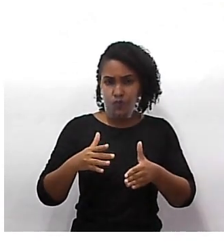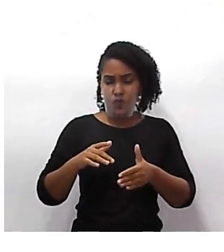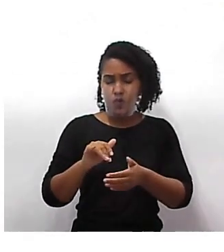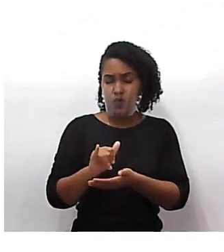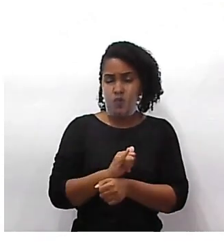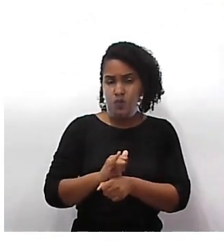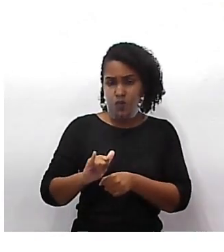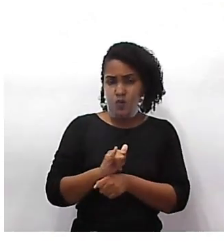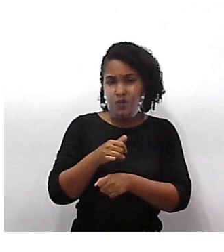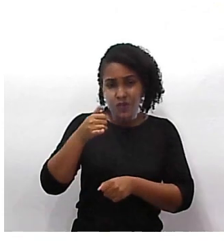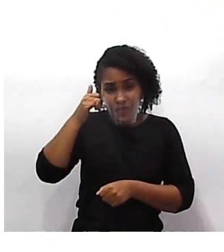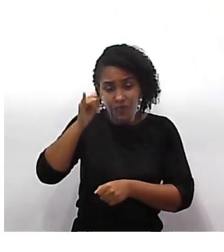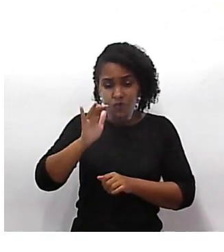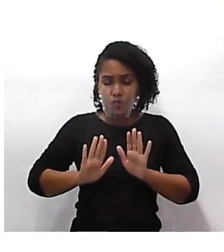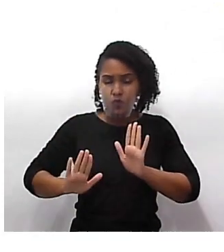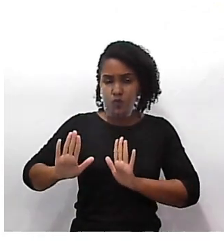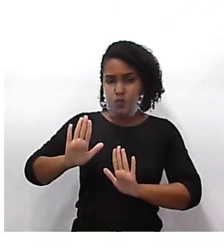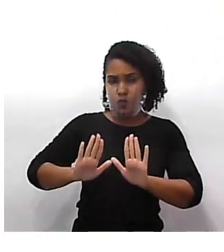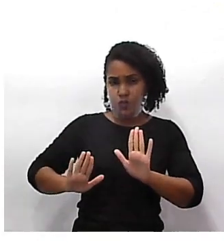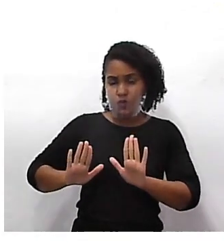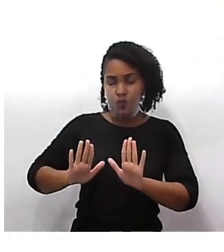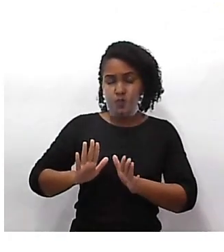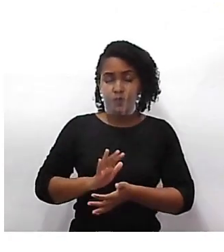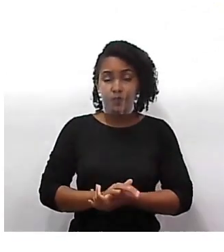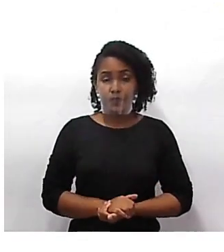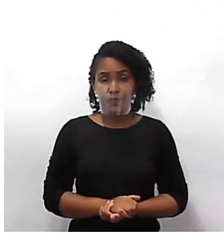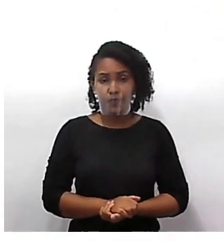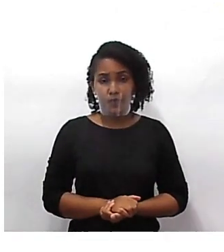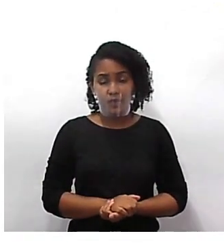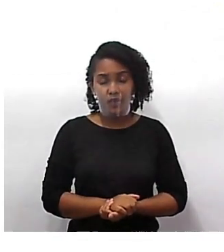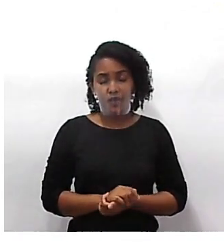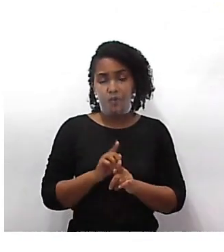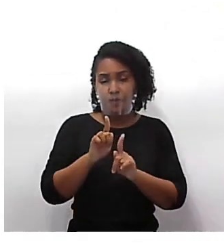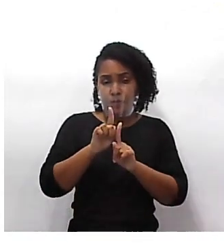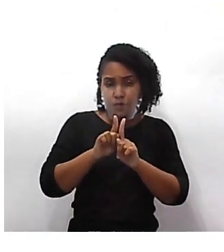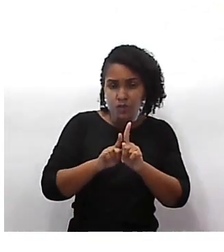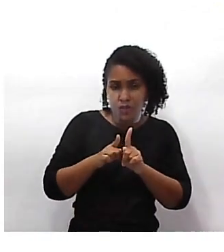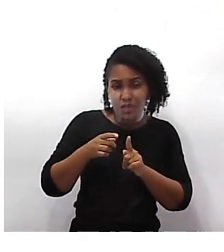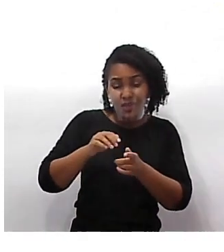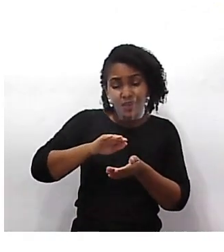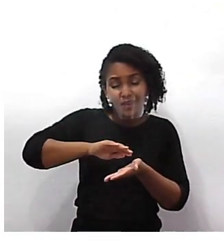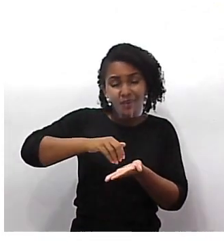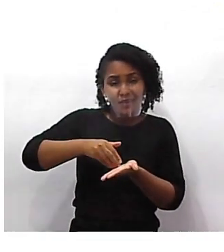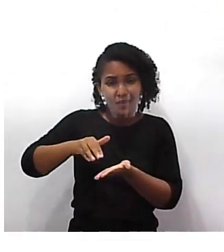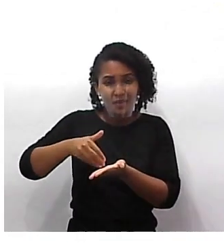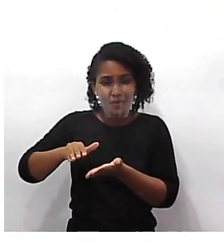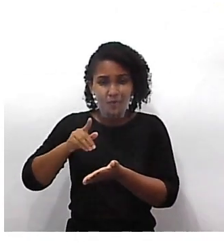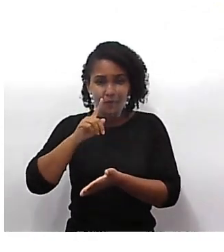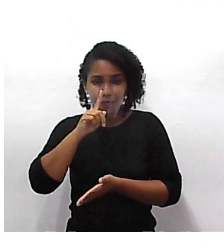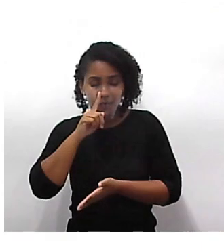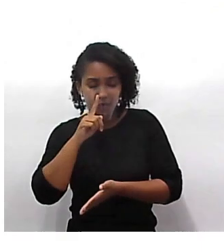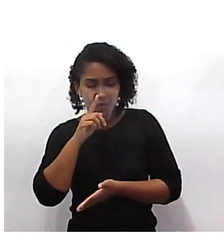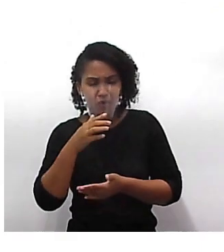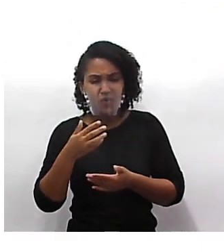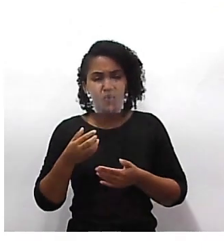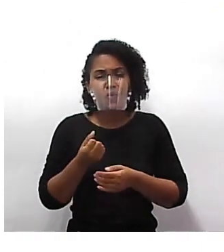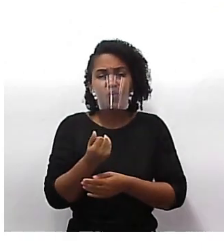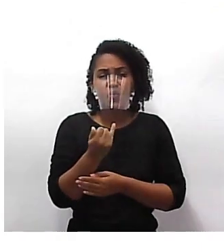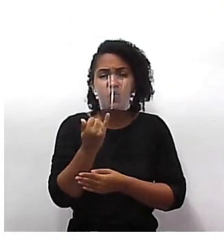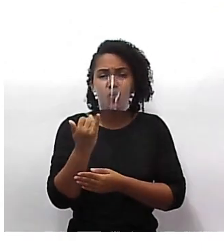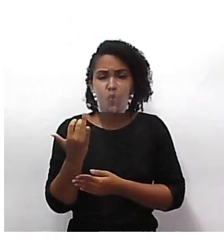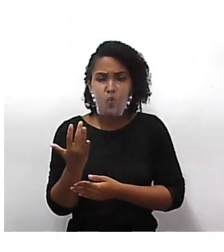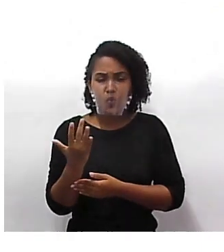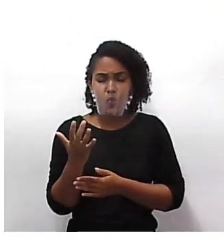para a preservação, né, prevenção, né, minimização ou eliminação dos riscos. Qual seria